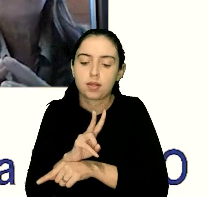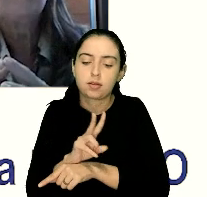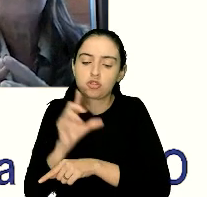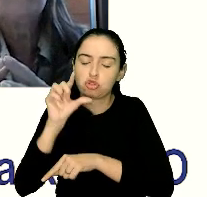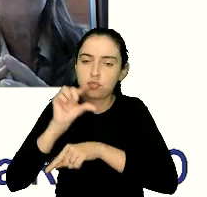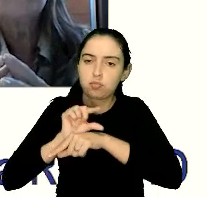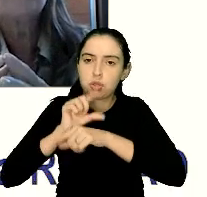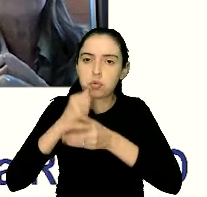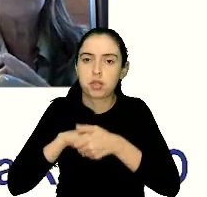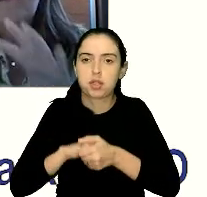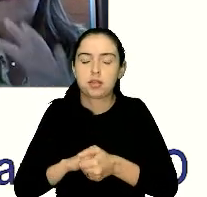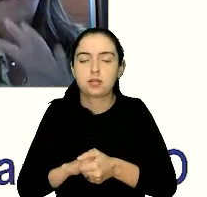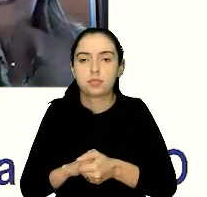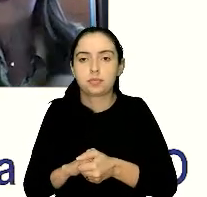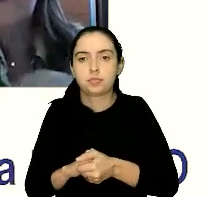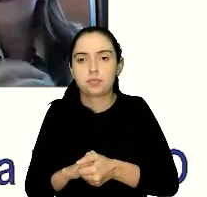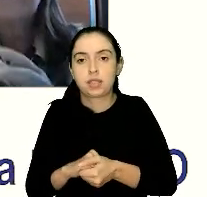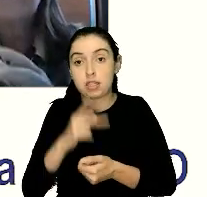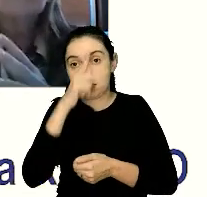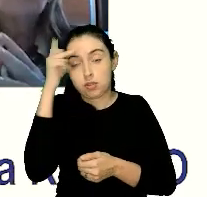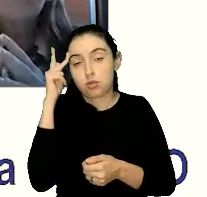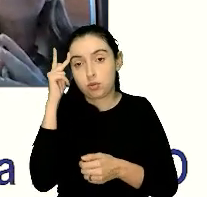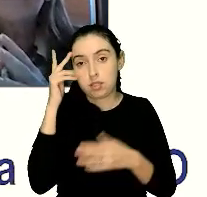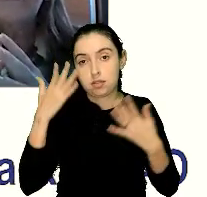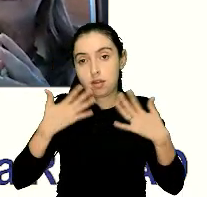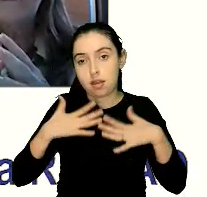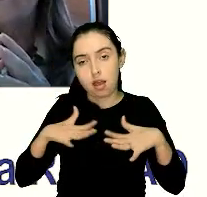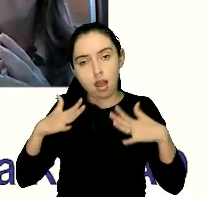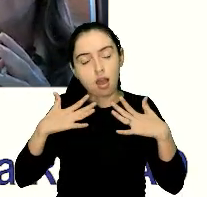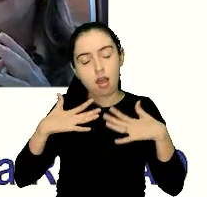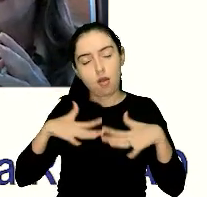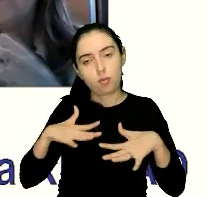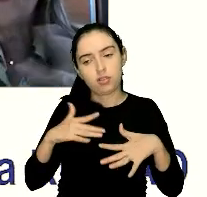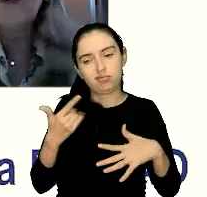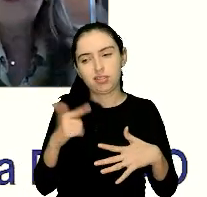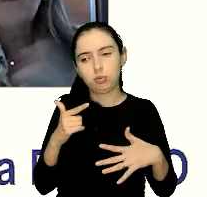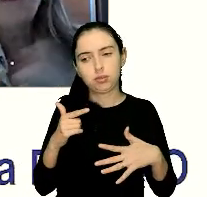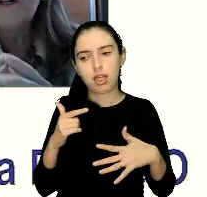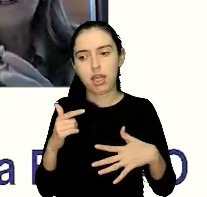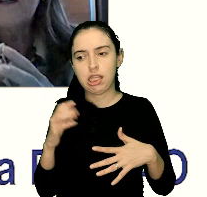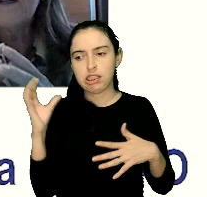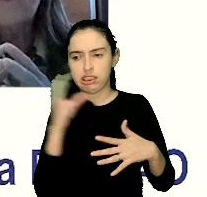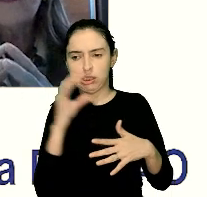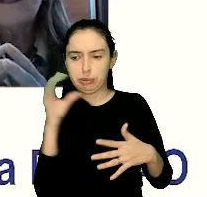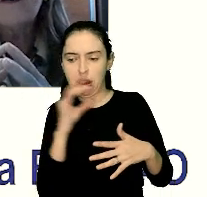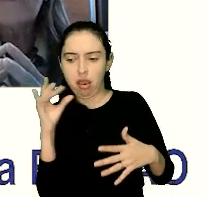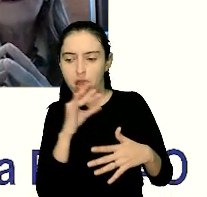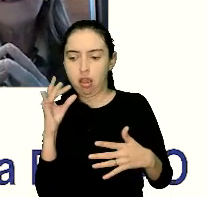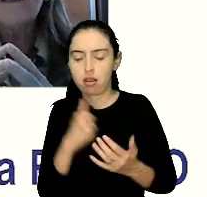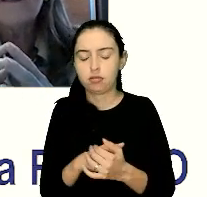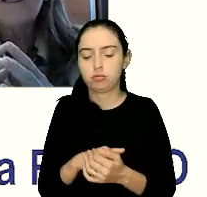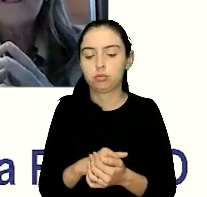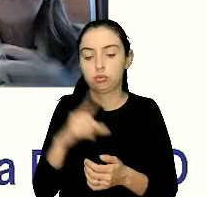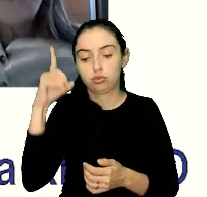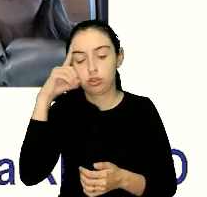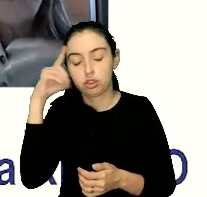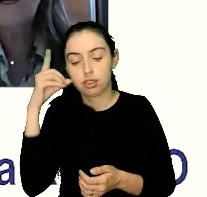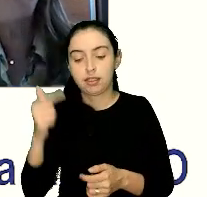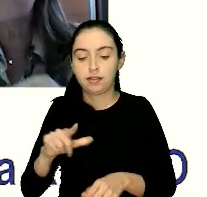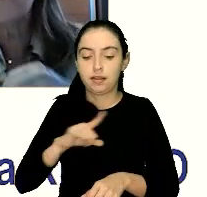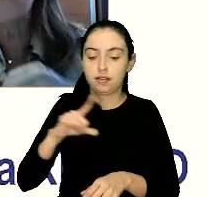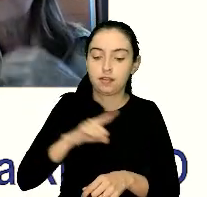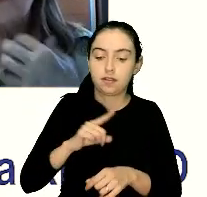né? E as pessoas ficam mais tranquilas, não tem aquele burburinho da manhã, onde você tem que fazer